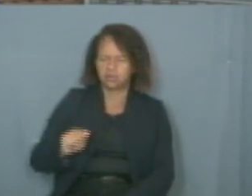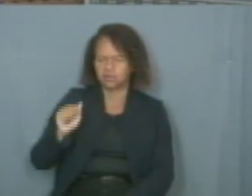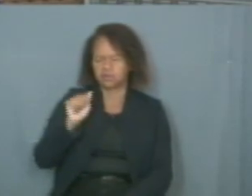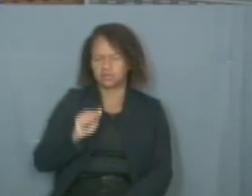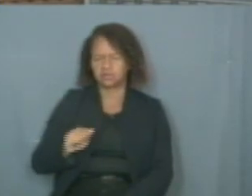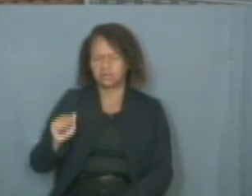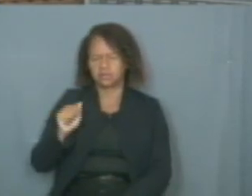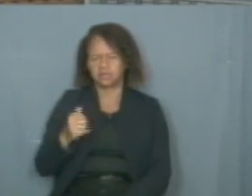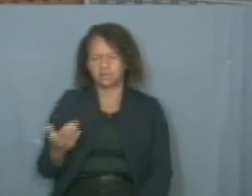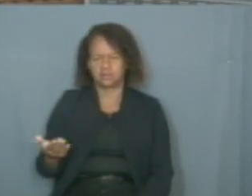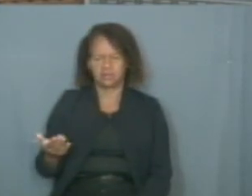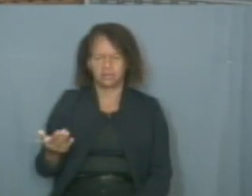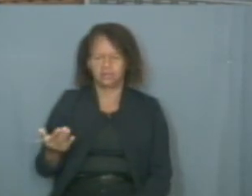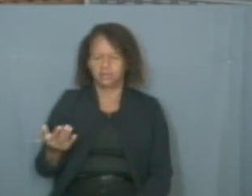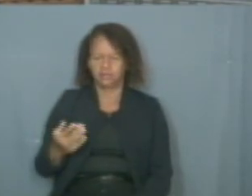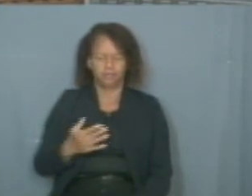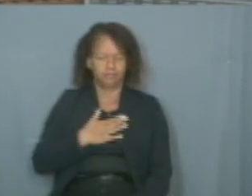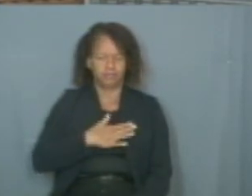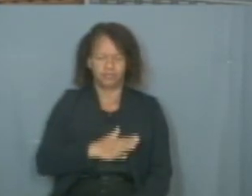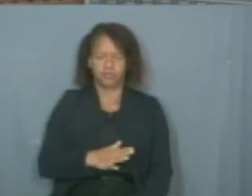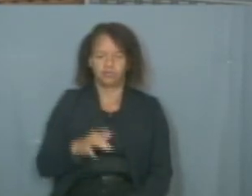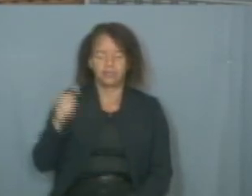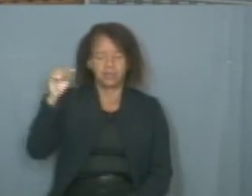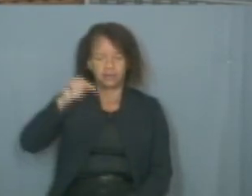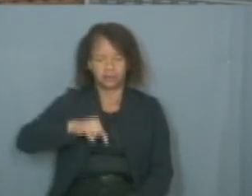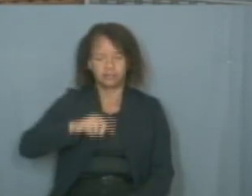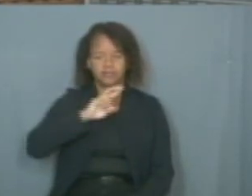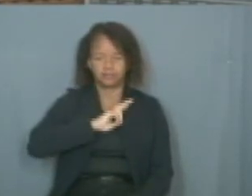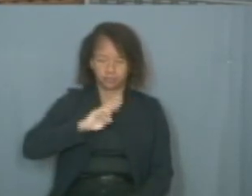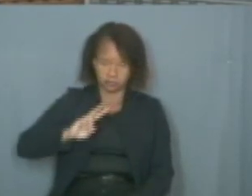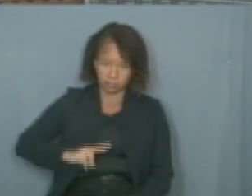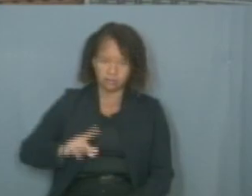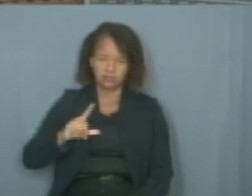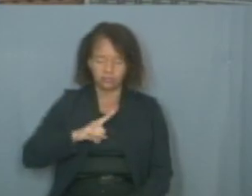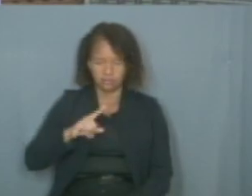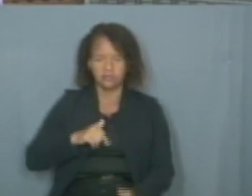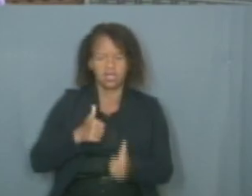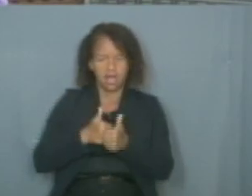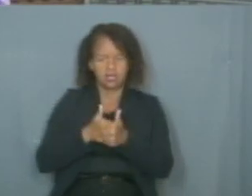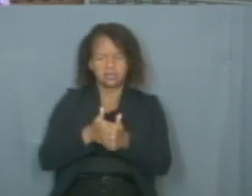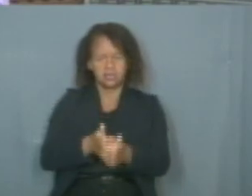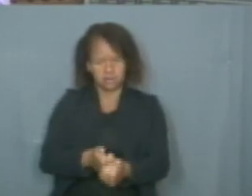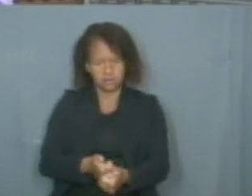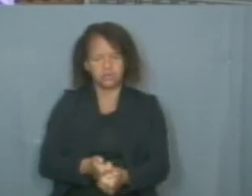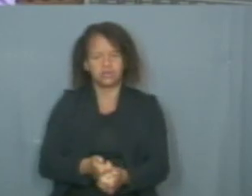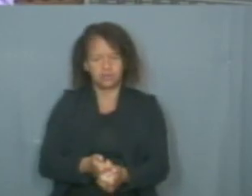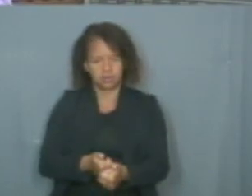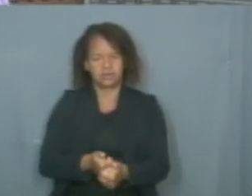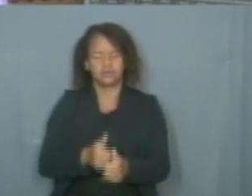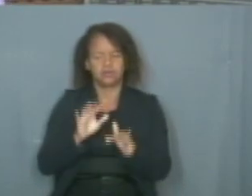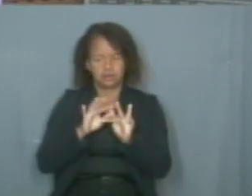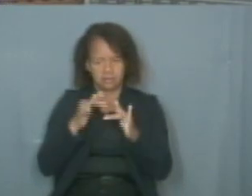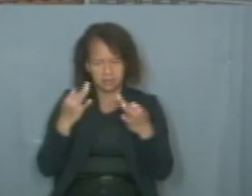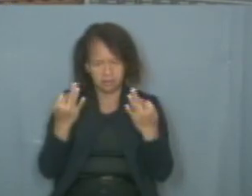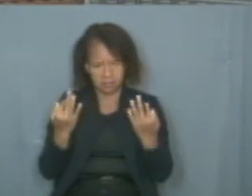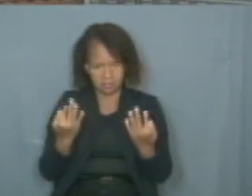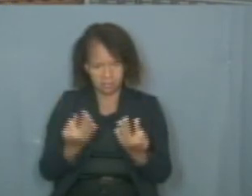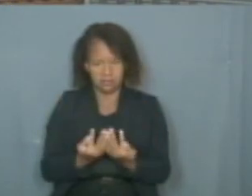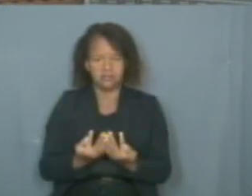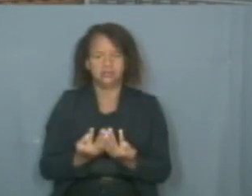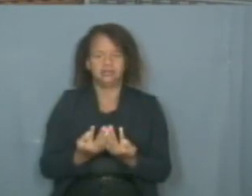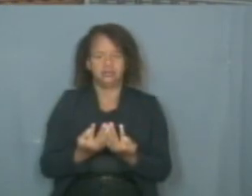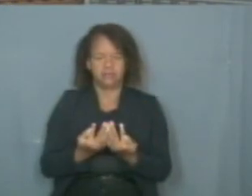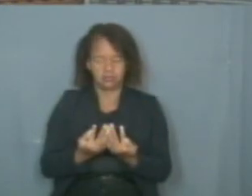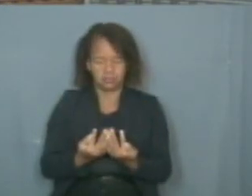associação de forma indevida. No nosso gabinete, temos assessores também que seus familiares estão